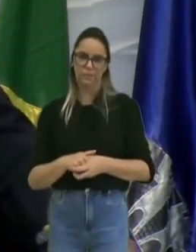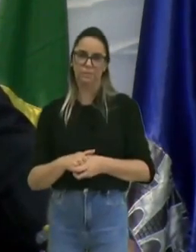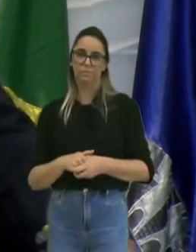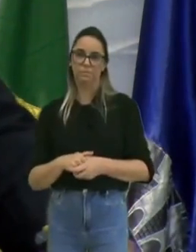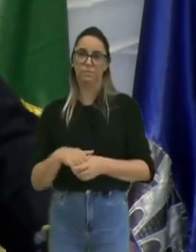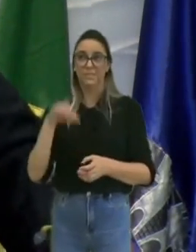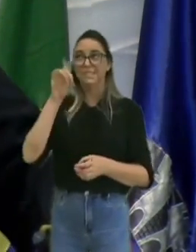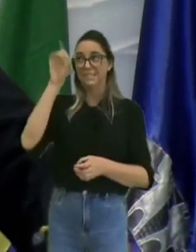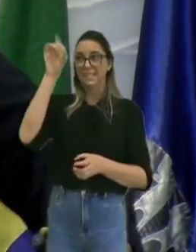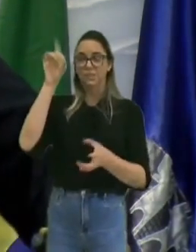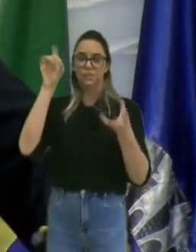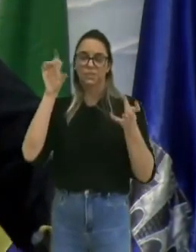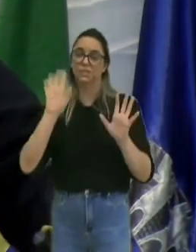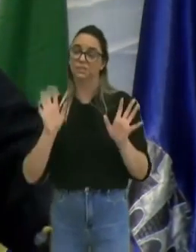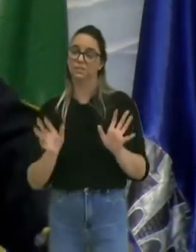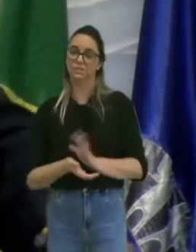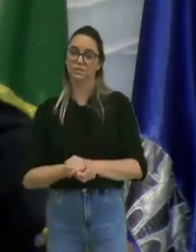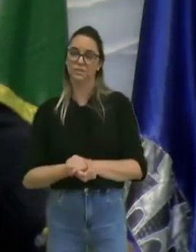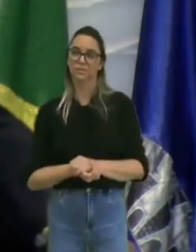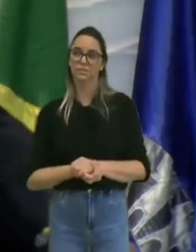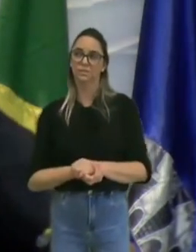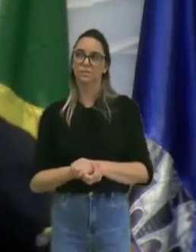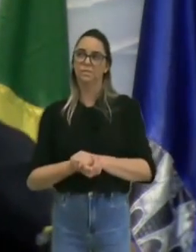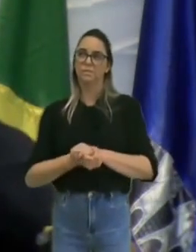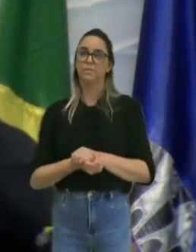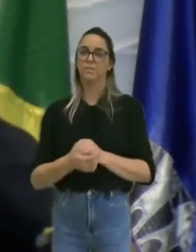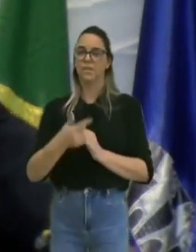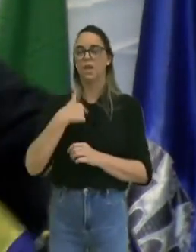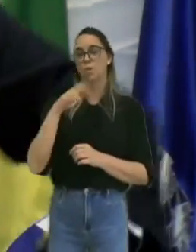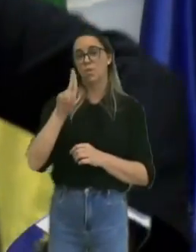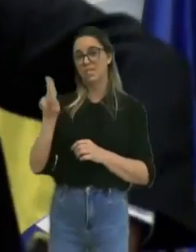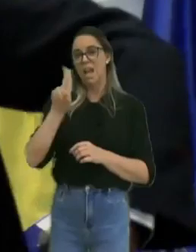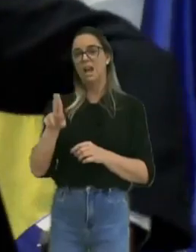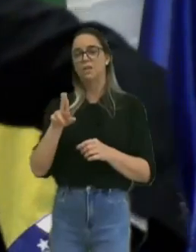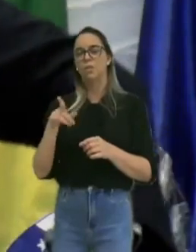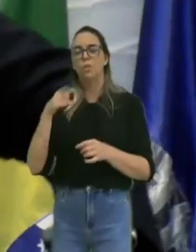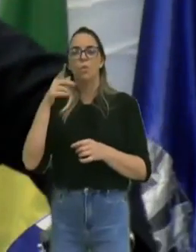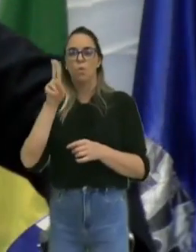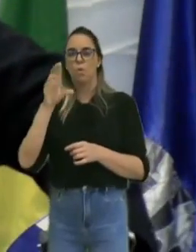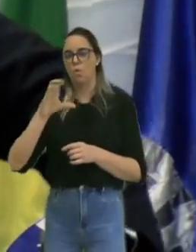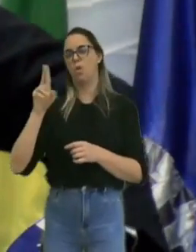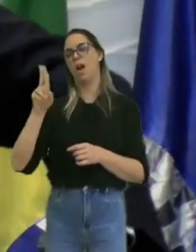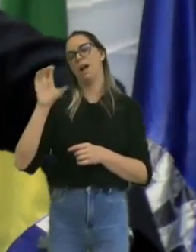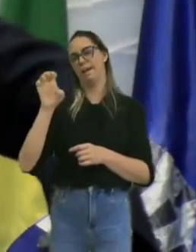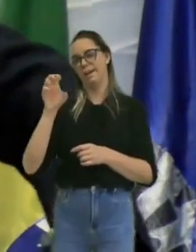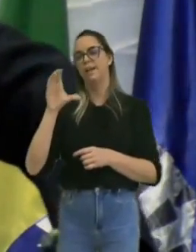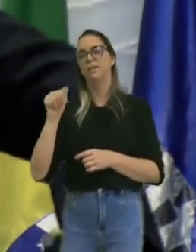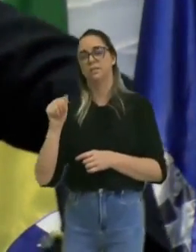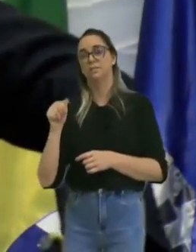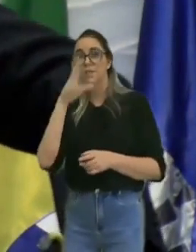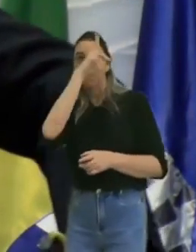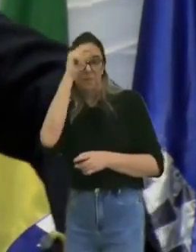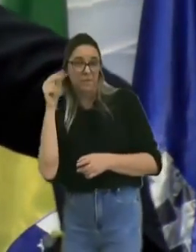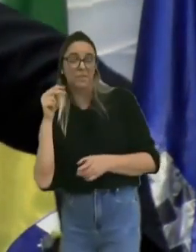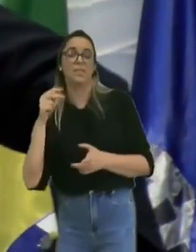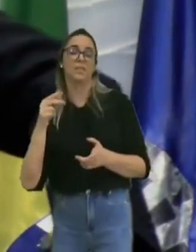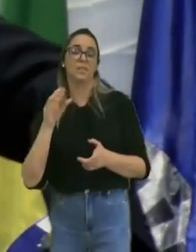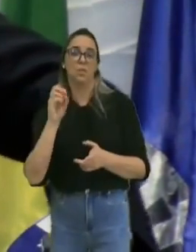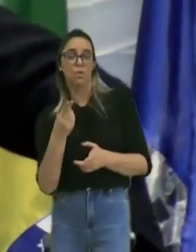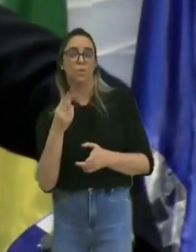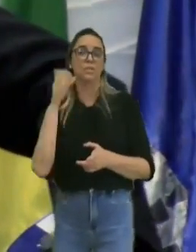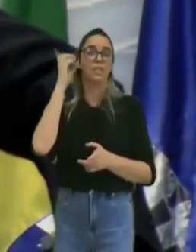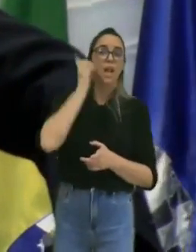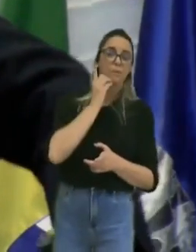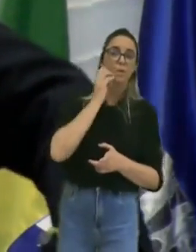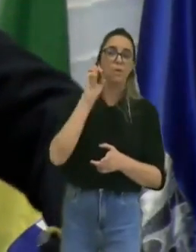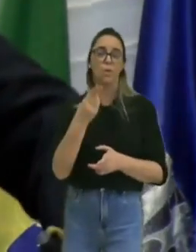Deus. Agora eu uso cueca, eu não uso calcinha não. E não sou lambibota, nem de Batité, nem de Oxo, nem de Débora,